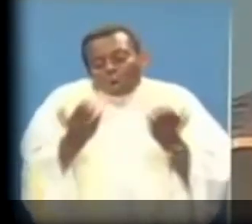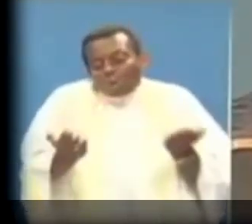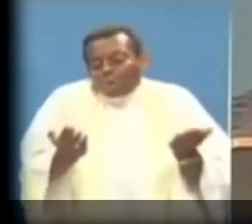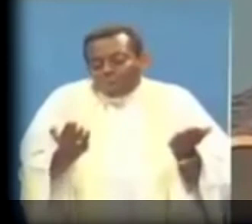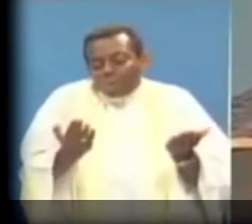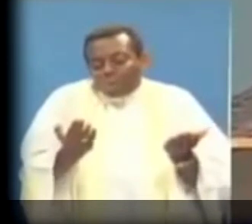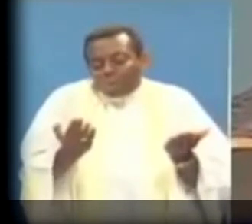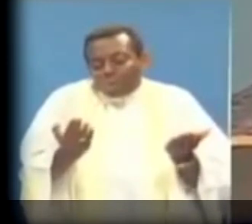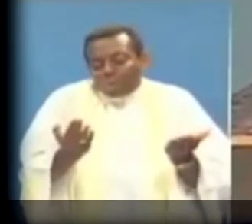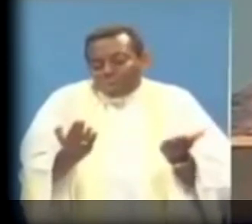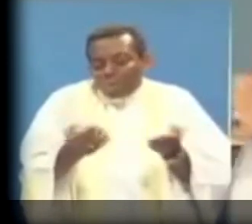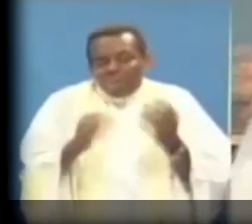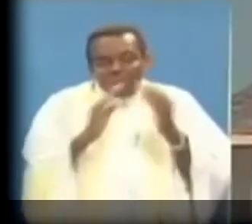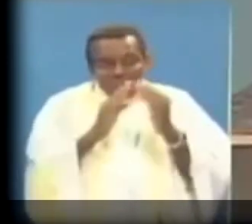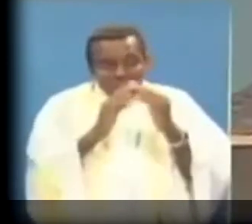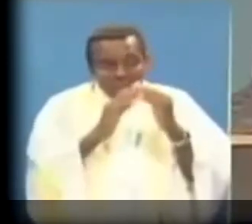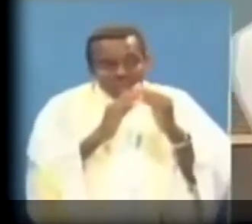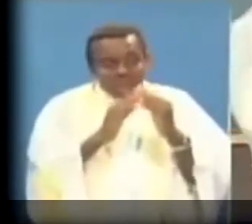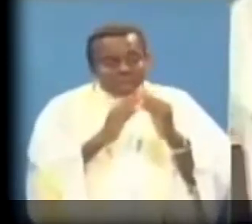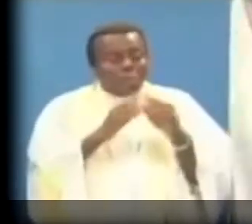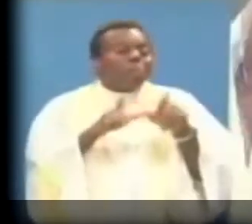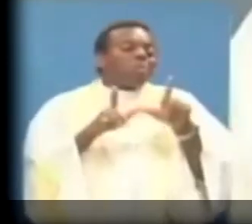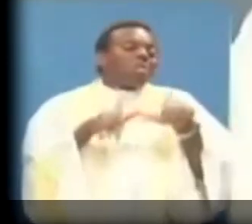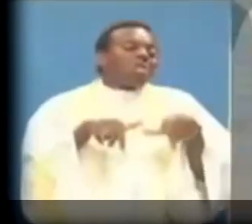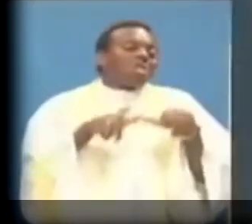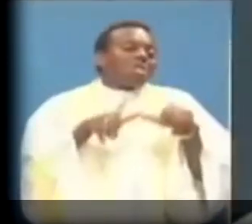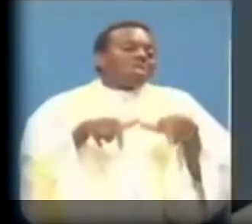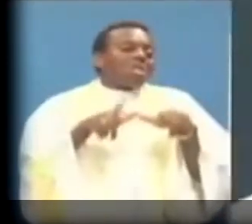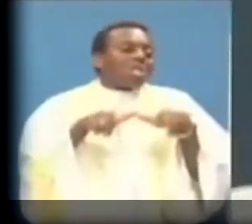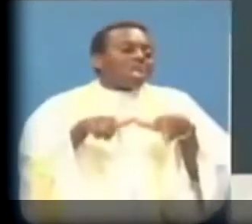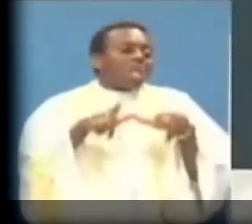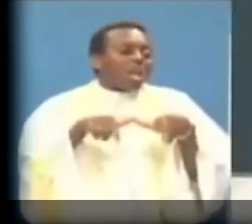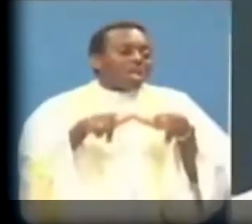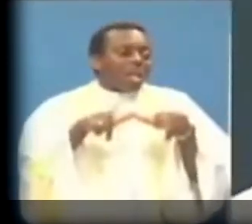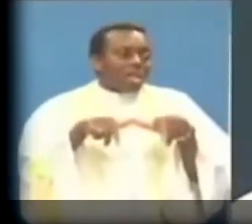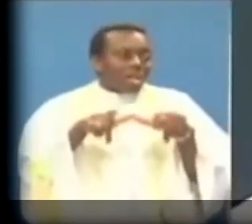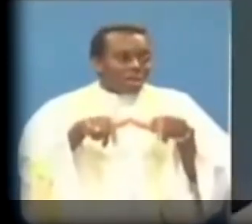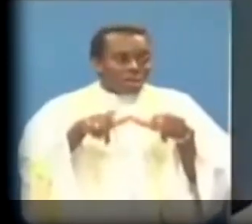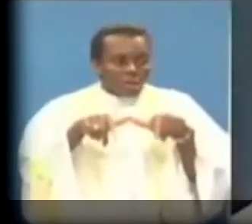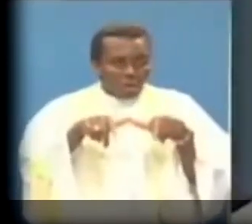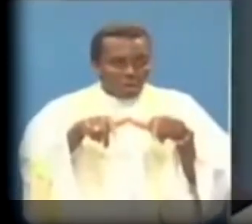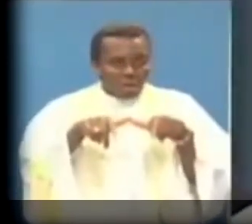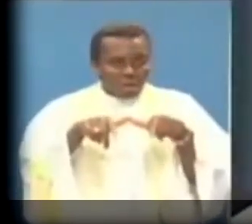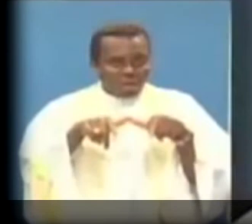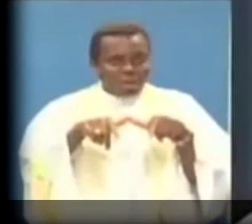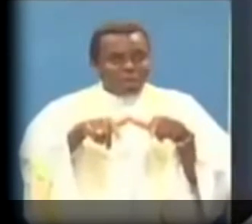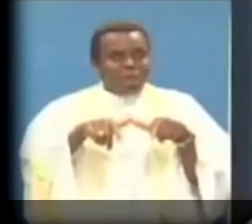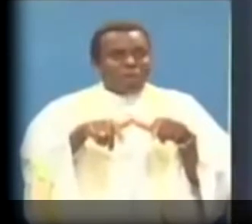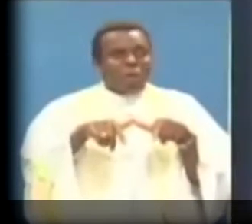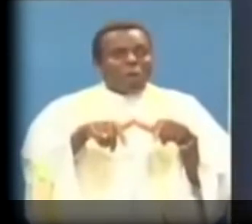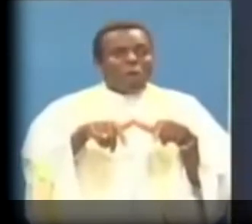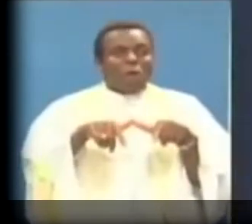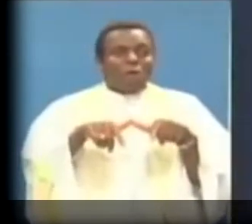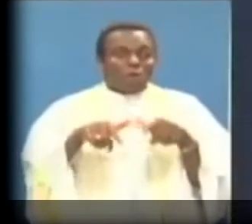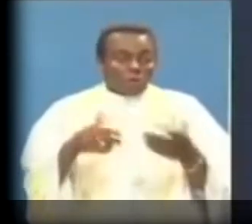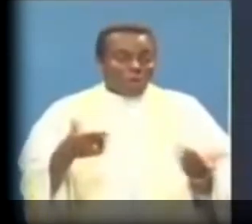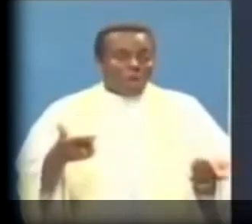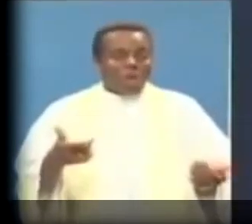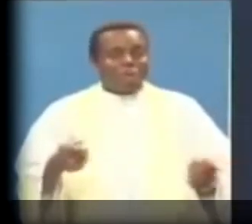Catarina e já estava NS 8 9 meses de noviciado sem ver a família aquela